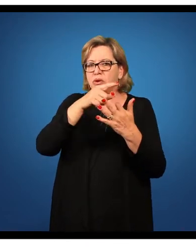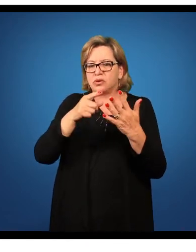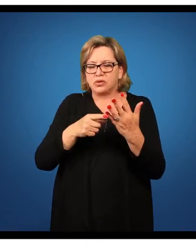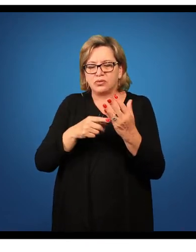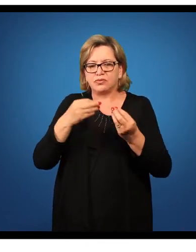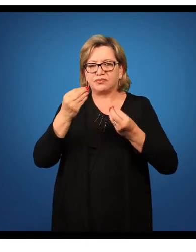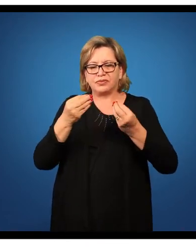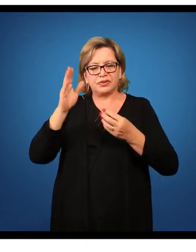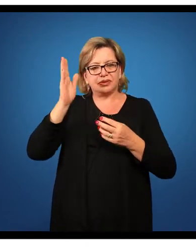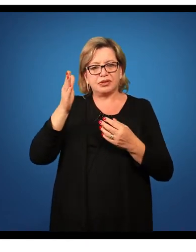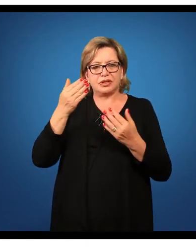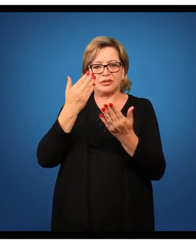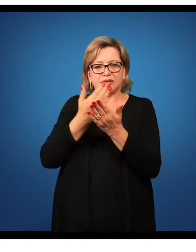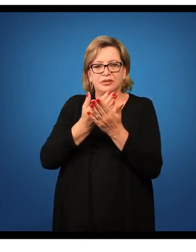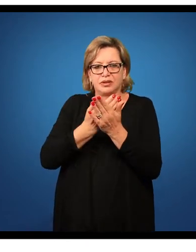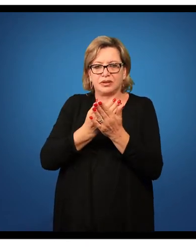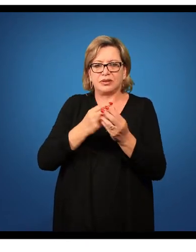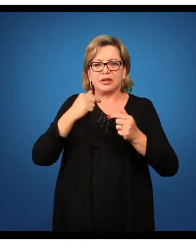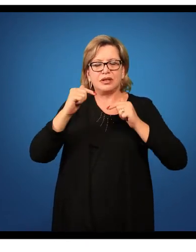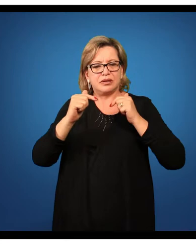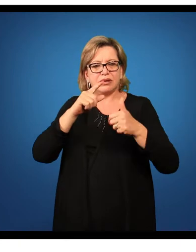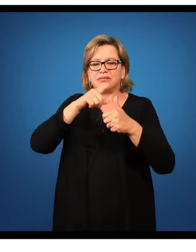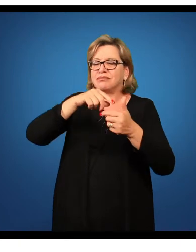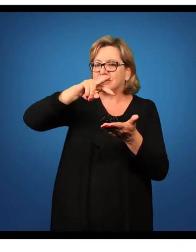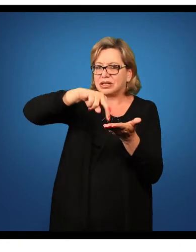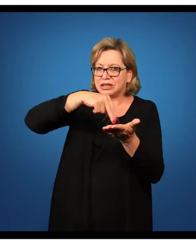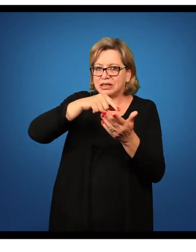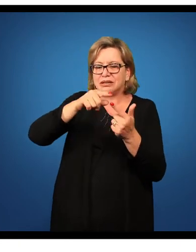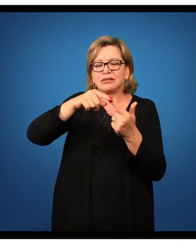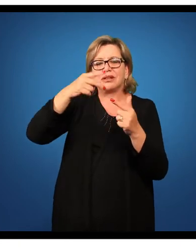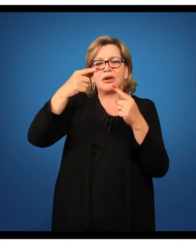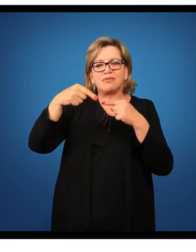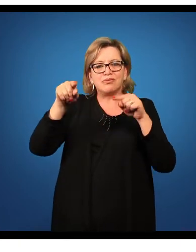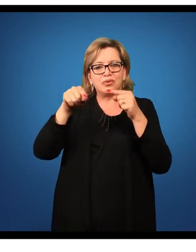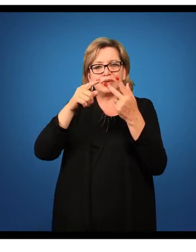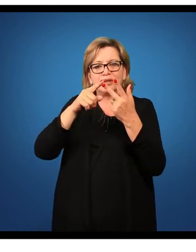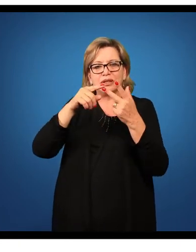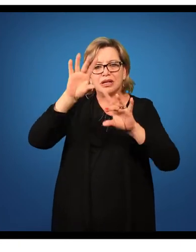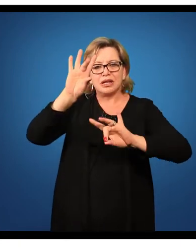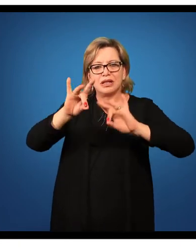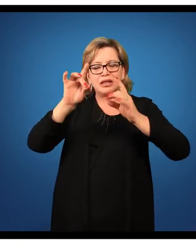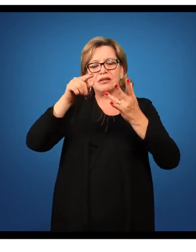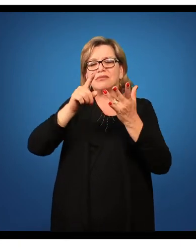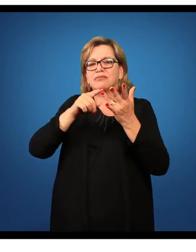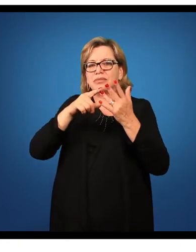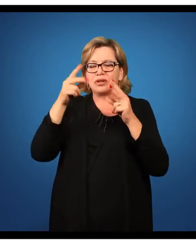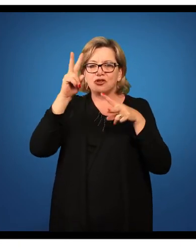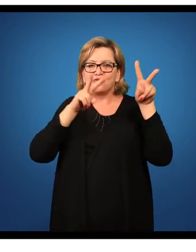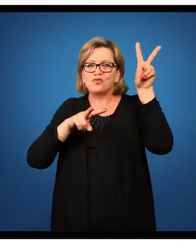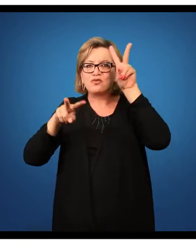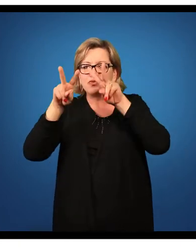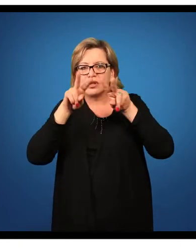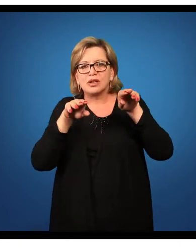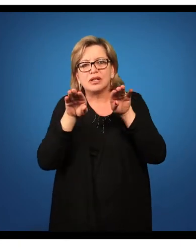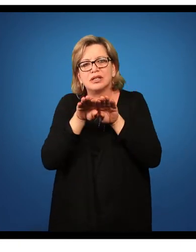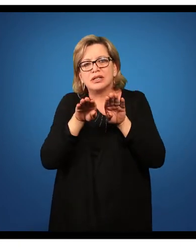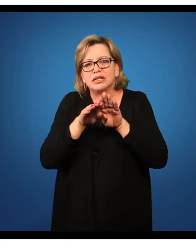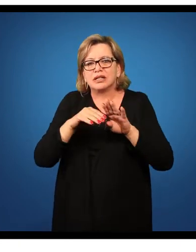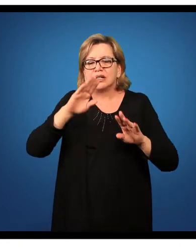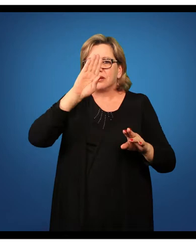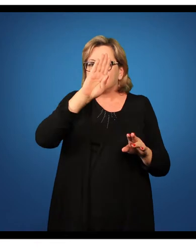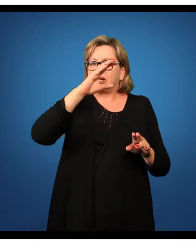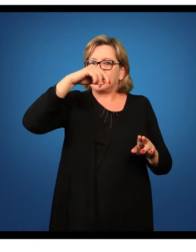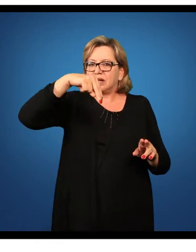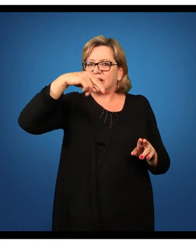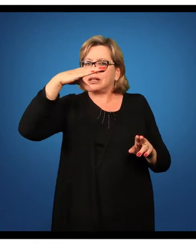artísticas na época continua o trabalho com dança música artes cênicas e artes visuais e também colocou um